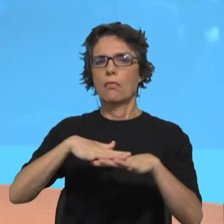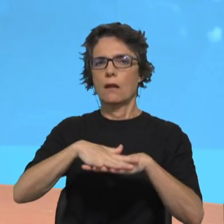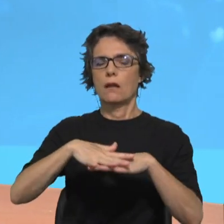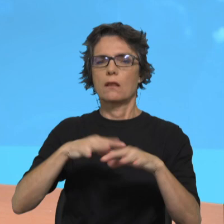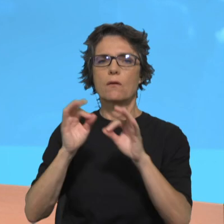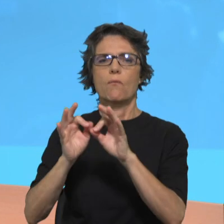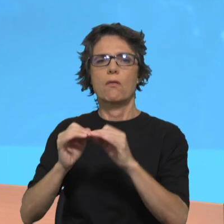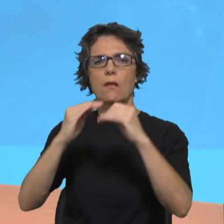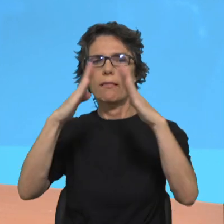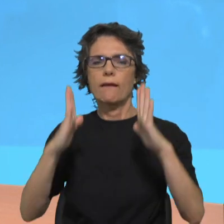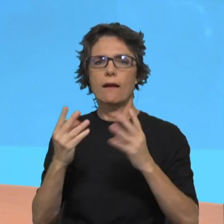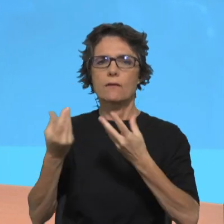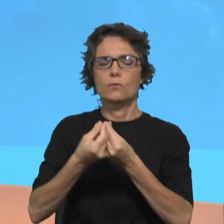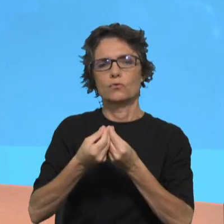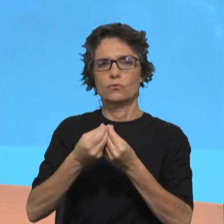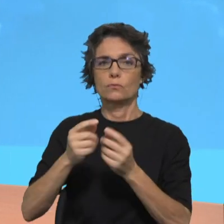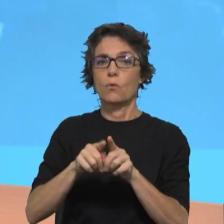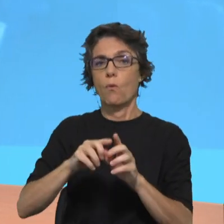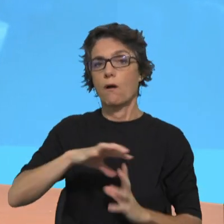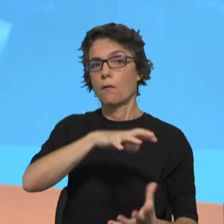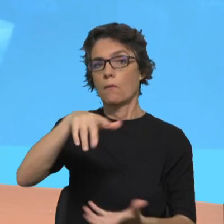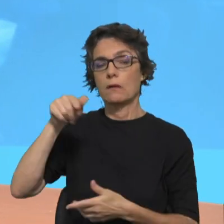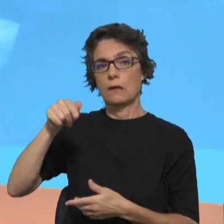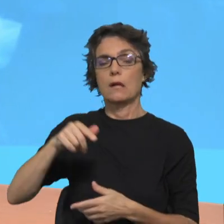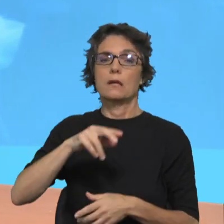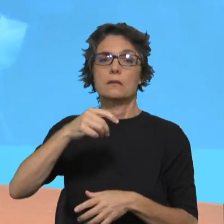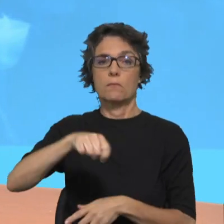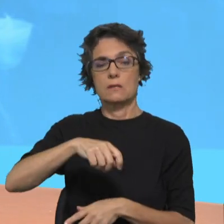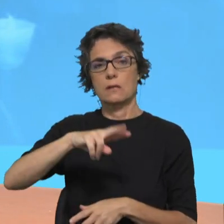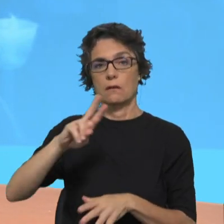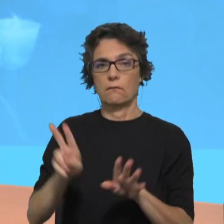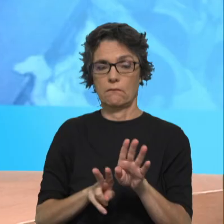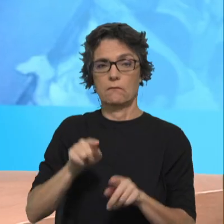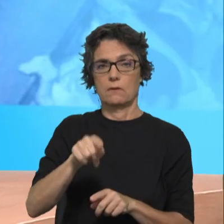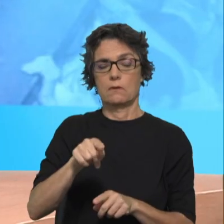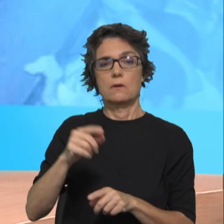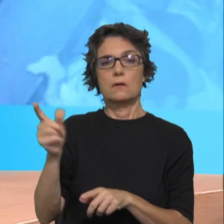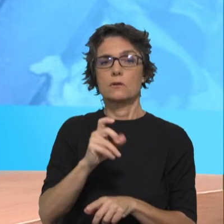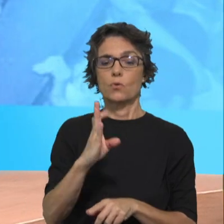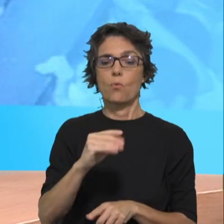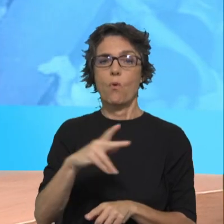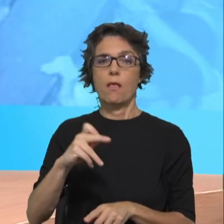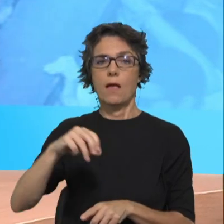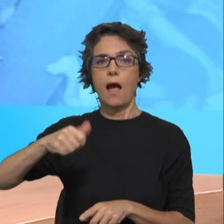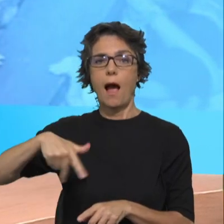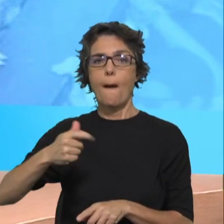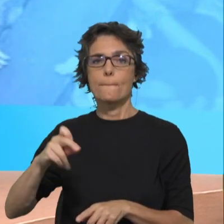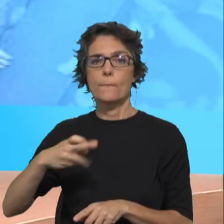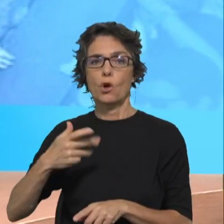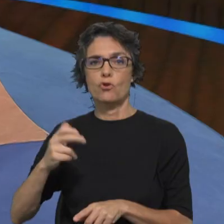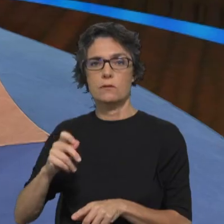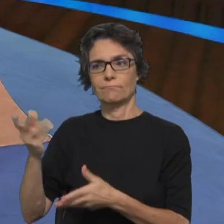que é vice-presidente Juan Ambrósio, que está hoje connosco. Cumprimento, muito boa tarde. Boa tarde. Obrigado, Juan, por estares connosco, precisamente neste